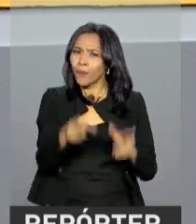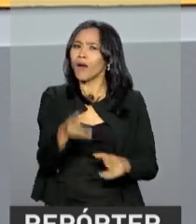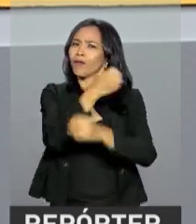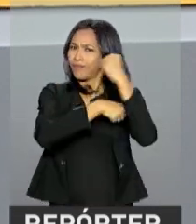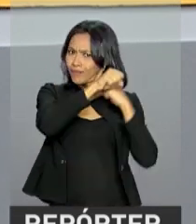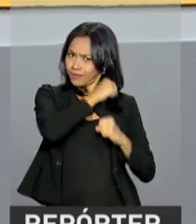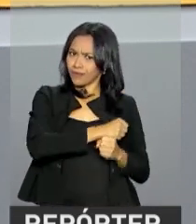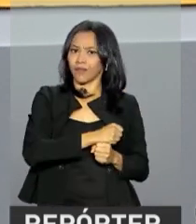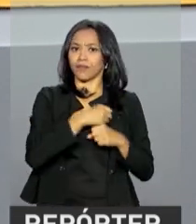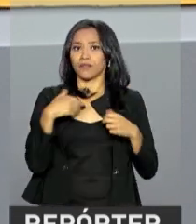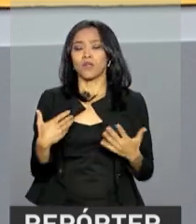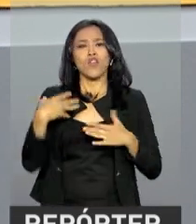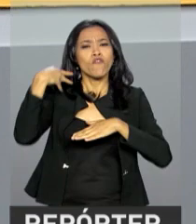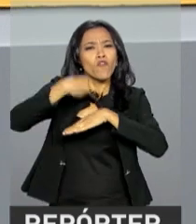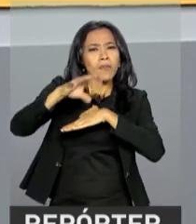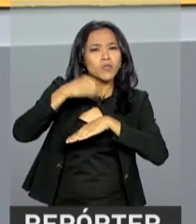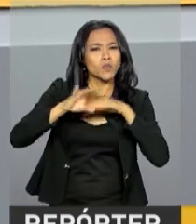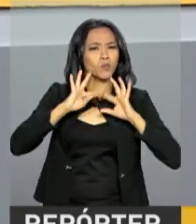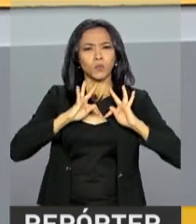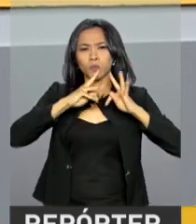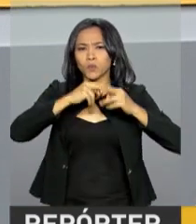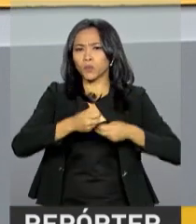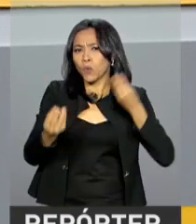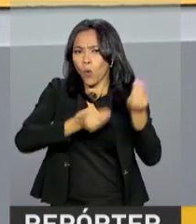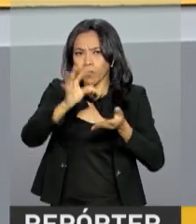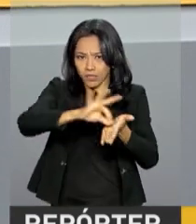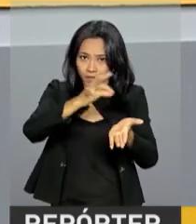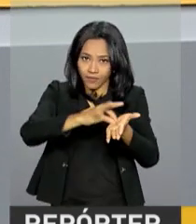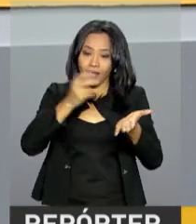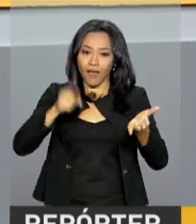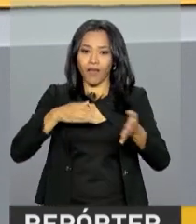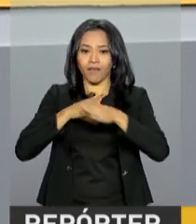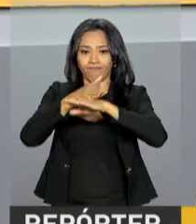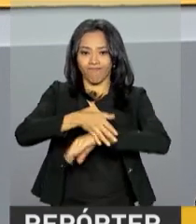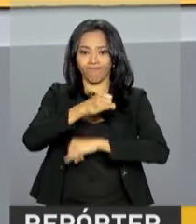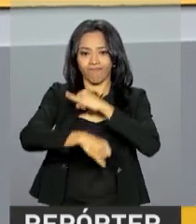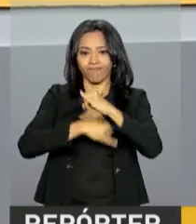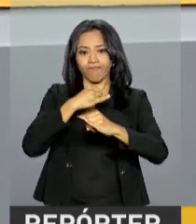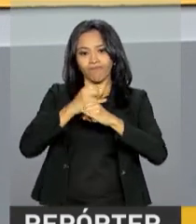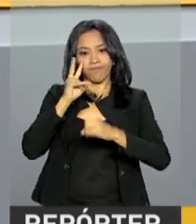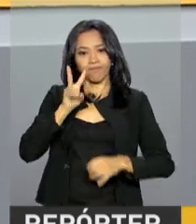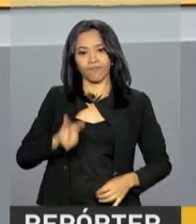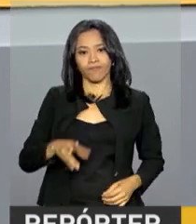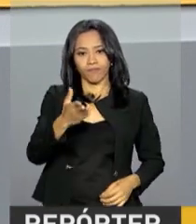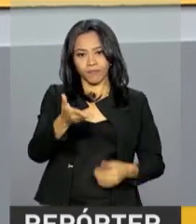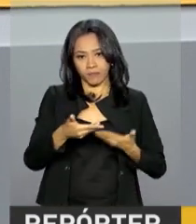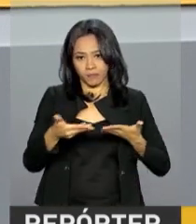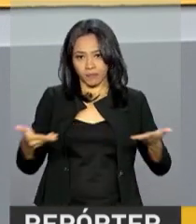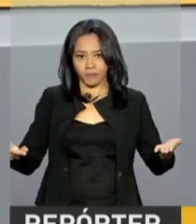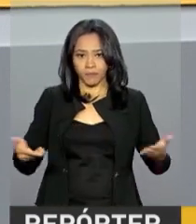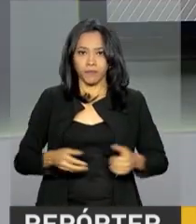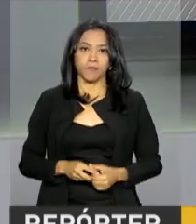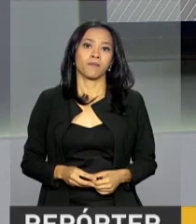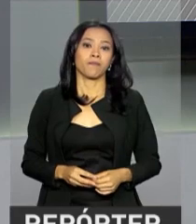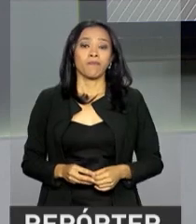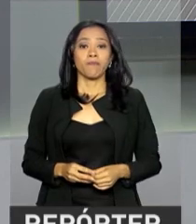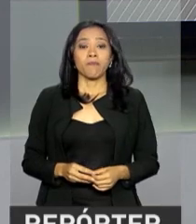todas as informações sobre a inscrição do enem estão e nem ponto inep.gov.br